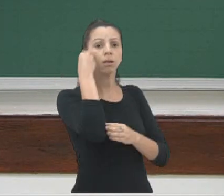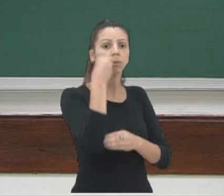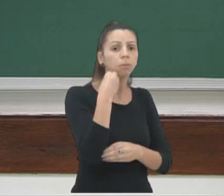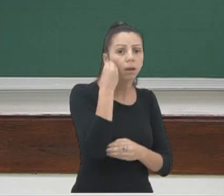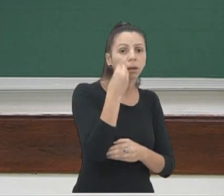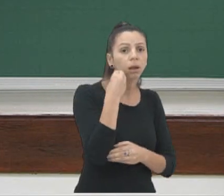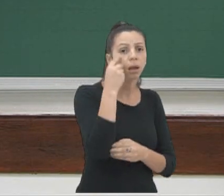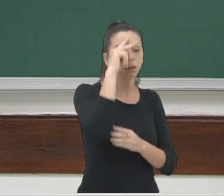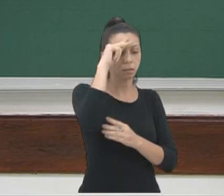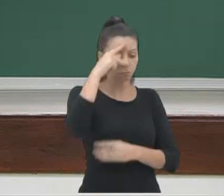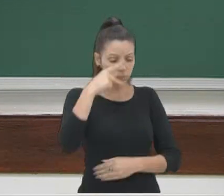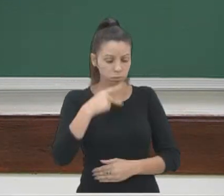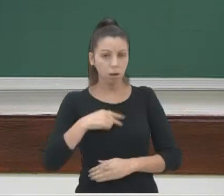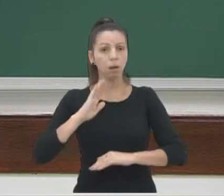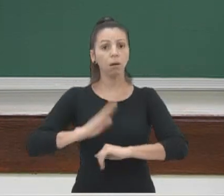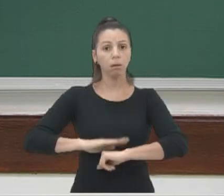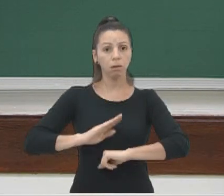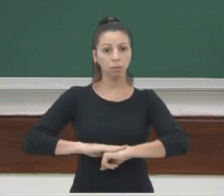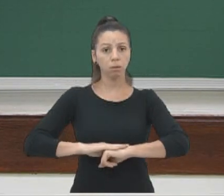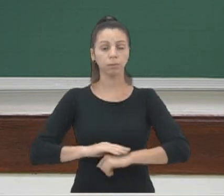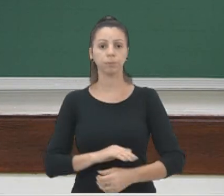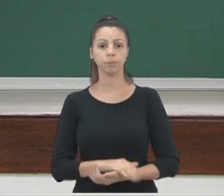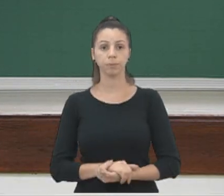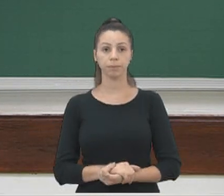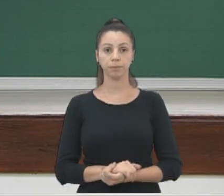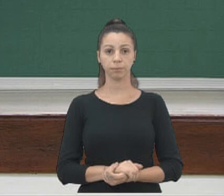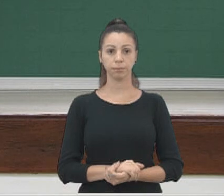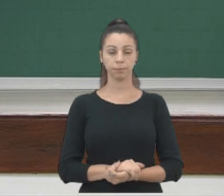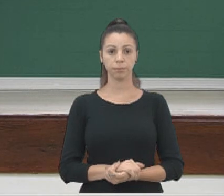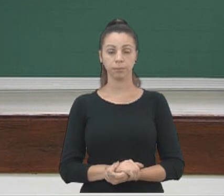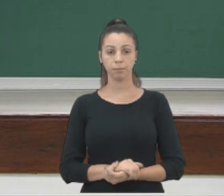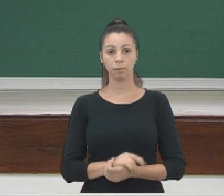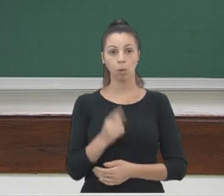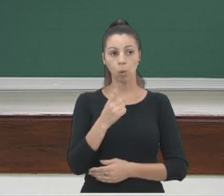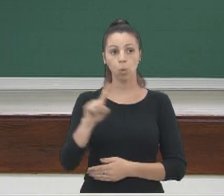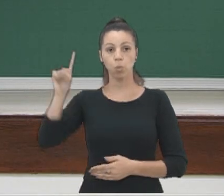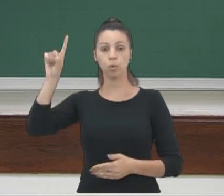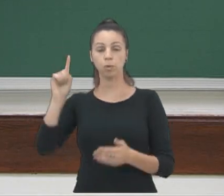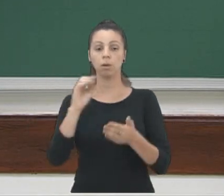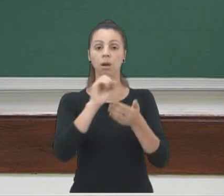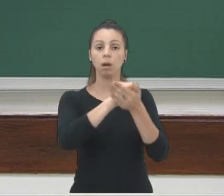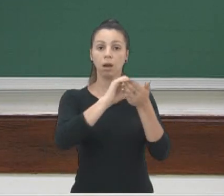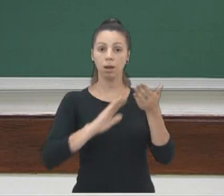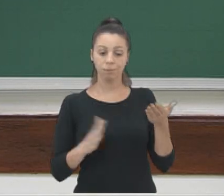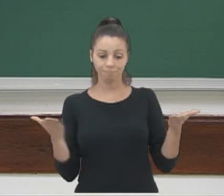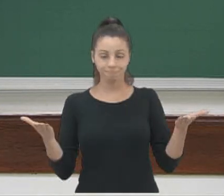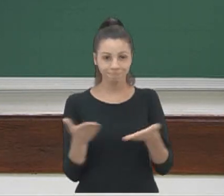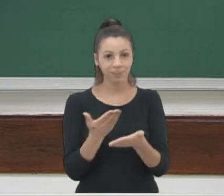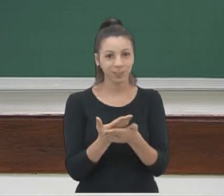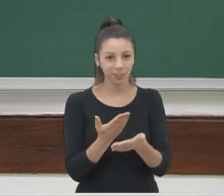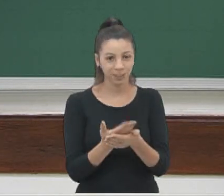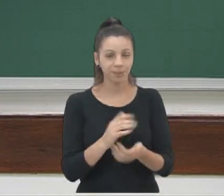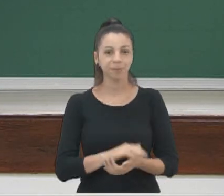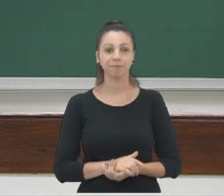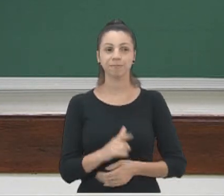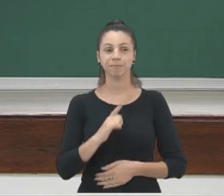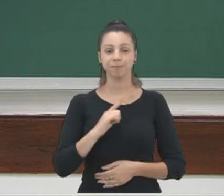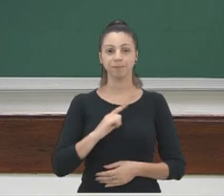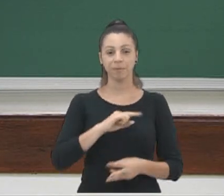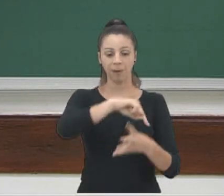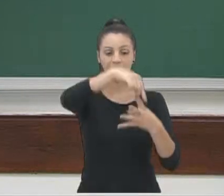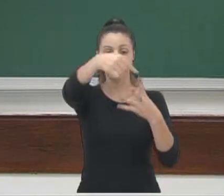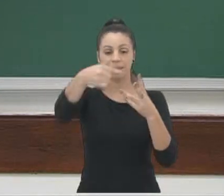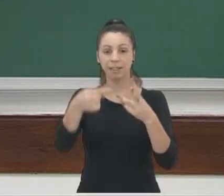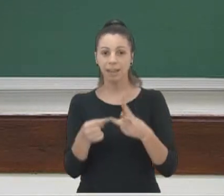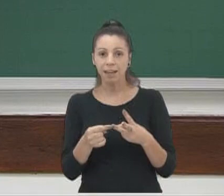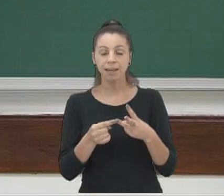experiência, certo? Então, esse foco narrativo. Beleza. Um dos últimos exercícios da nossa aula agora é um exercício que tem 3 questões